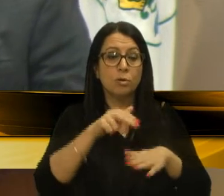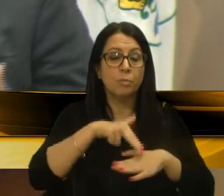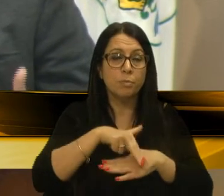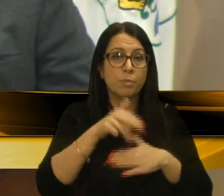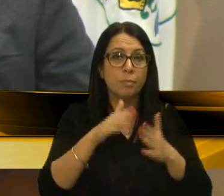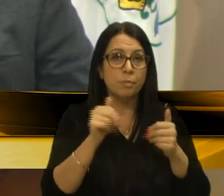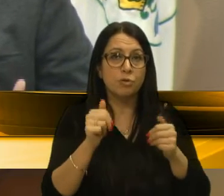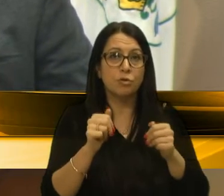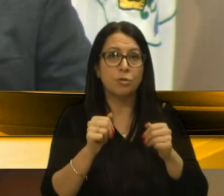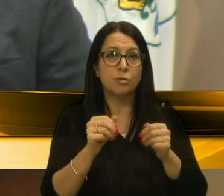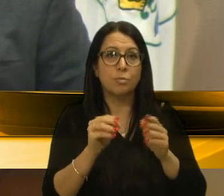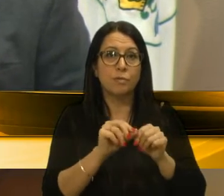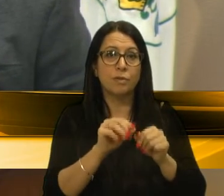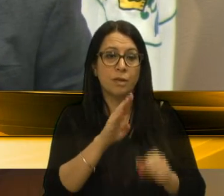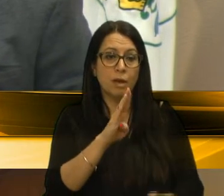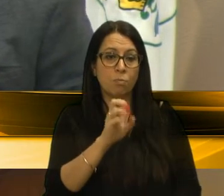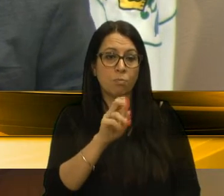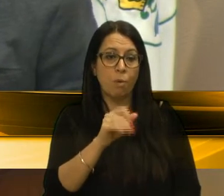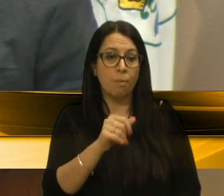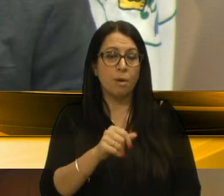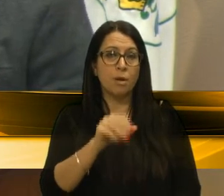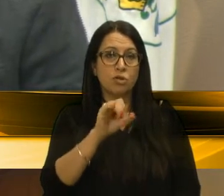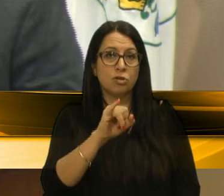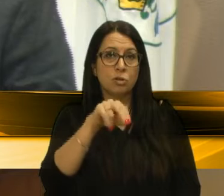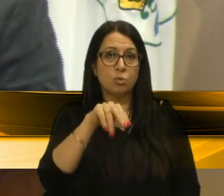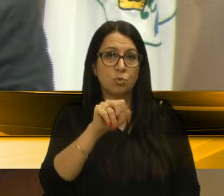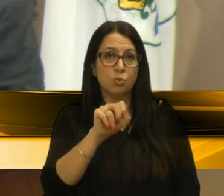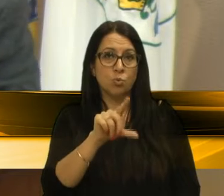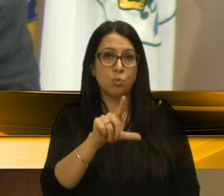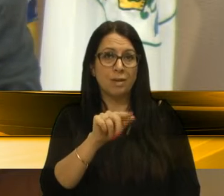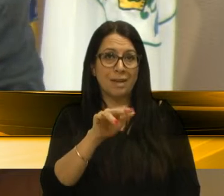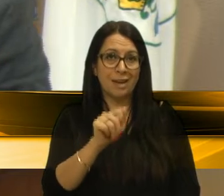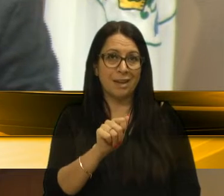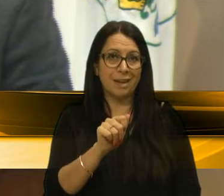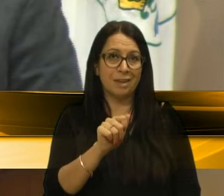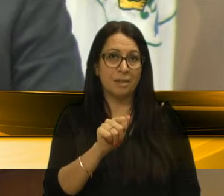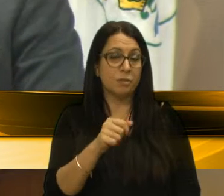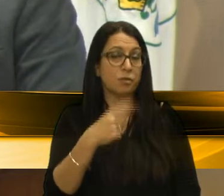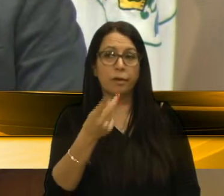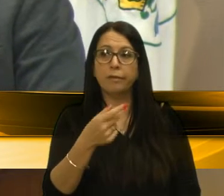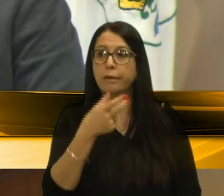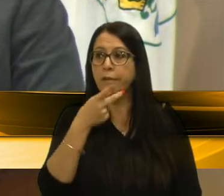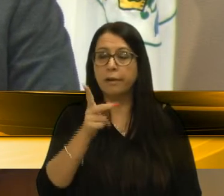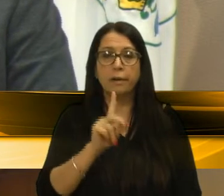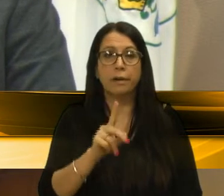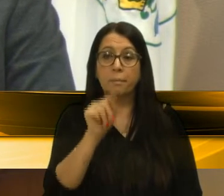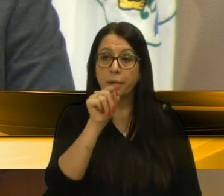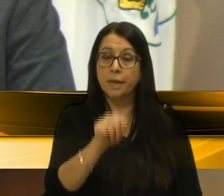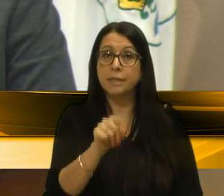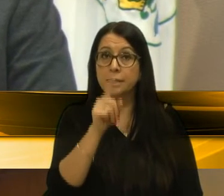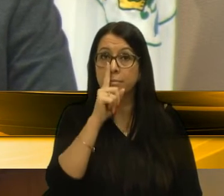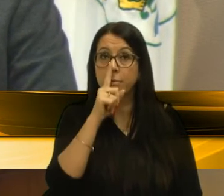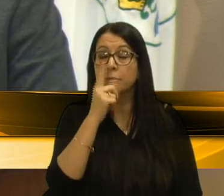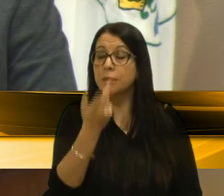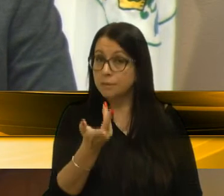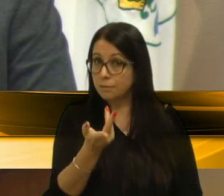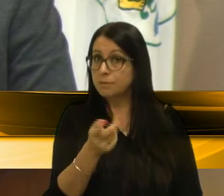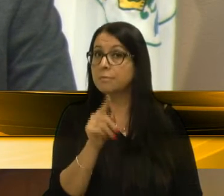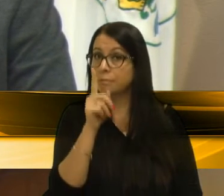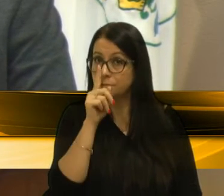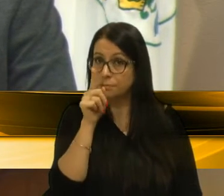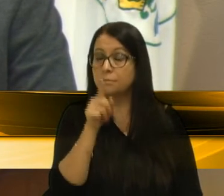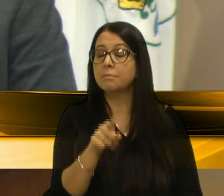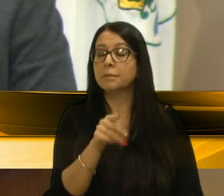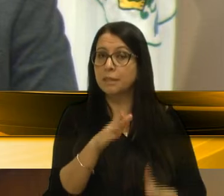do equipamento de bomba de insulina e ela diz o seguinte só nos dão desculpas para essa mãe para essa mãe